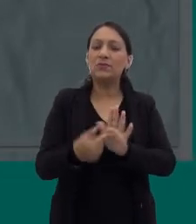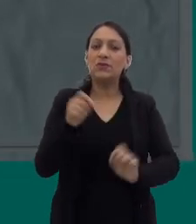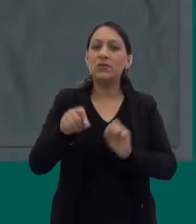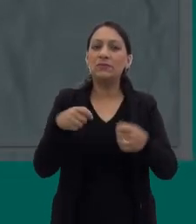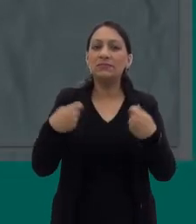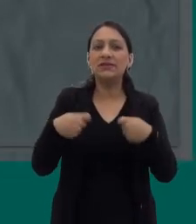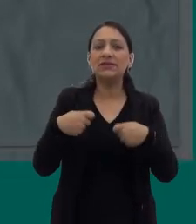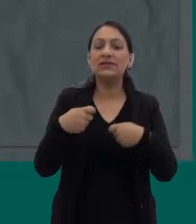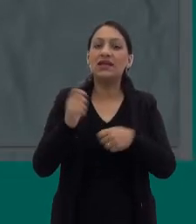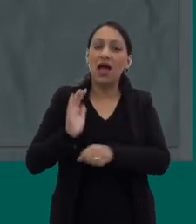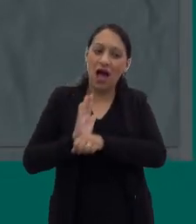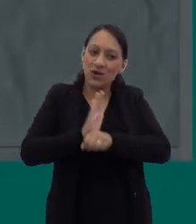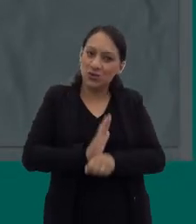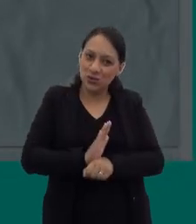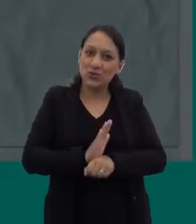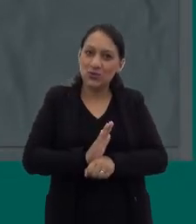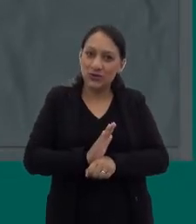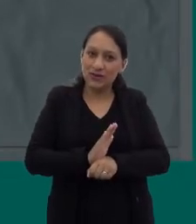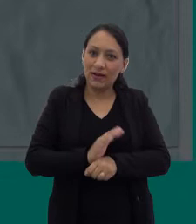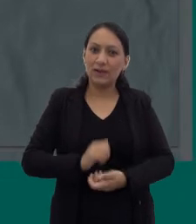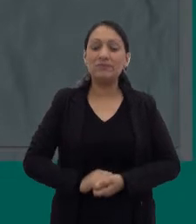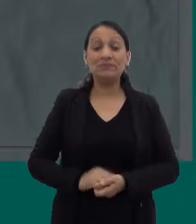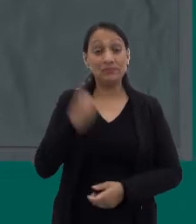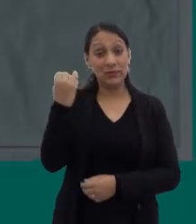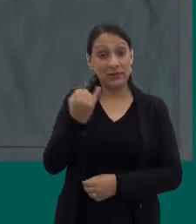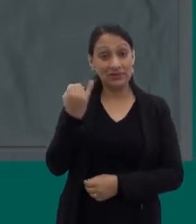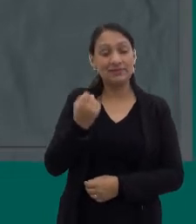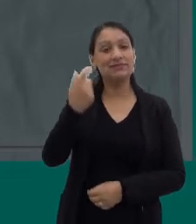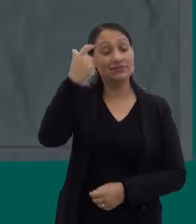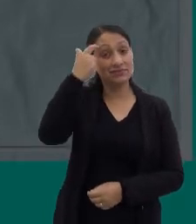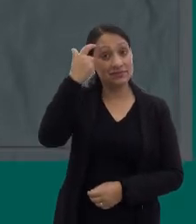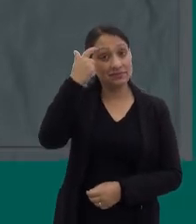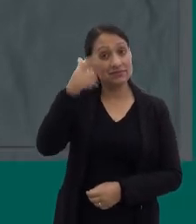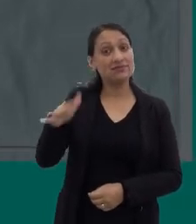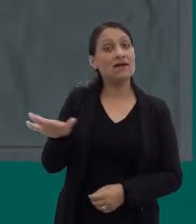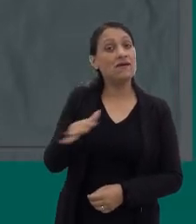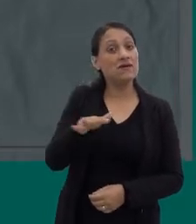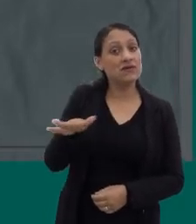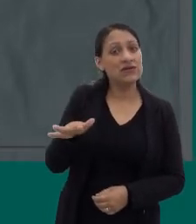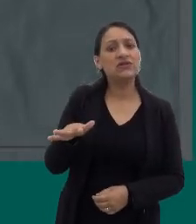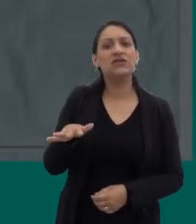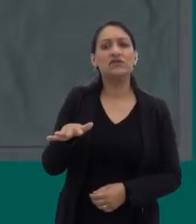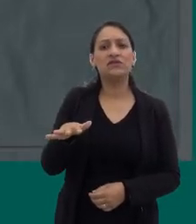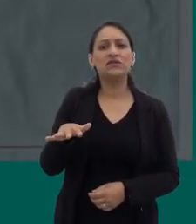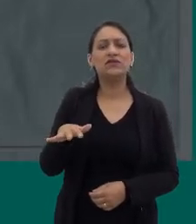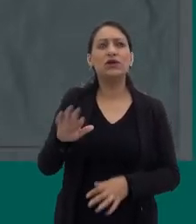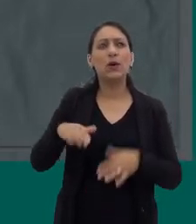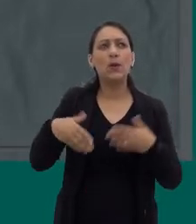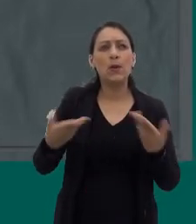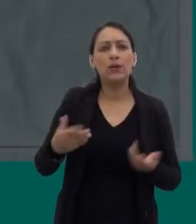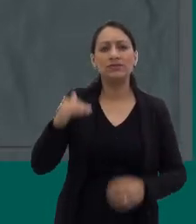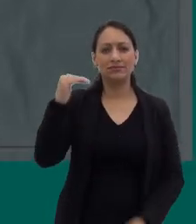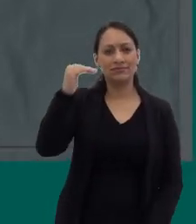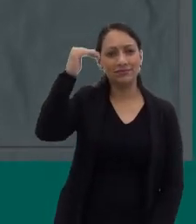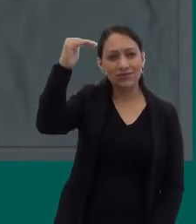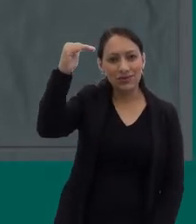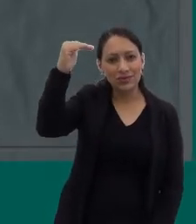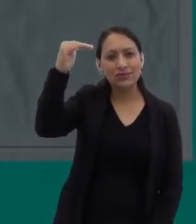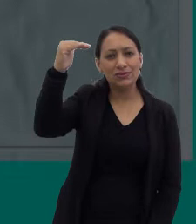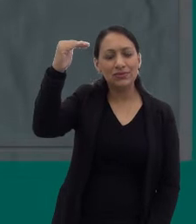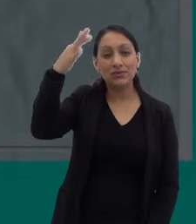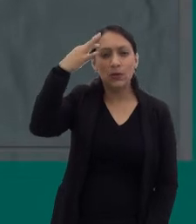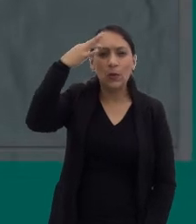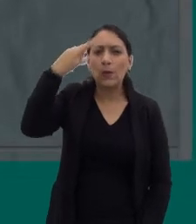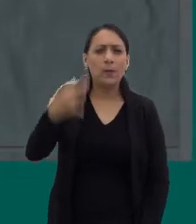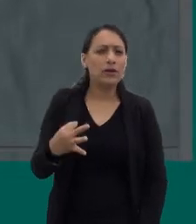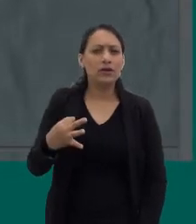ajuda, né? Isso é importante a gente pensar, porque muitas vezes depois, quando a gente é adulto, a gente não entende o porquê